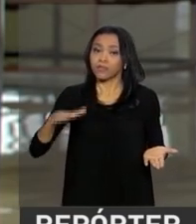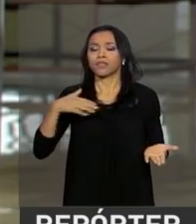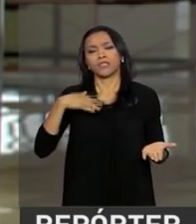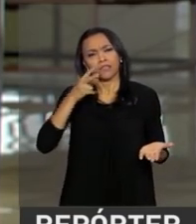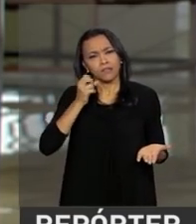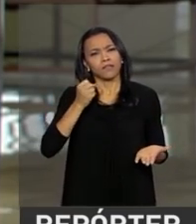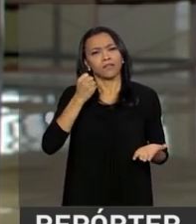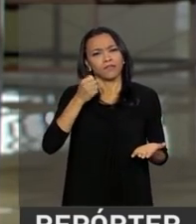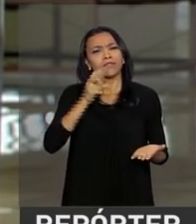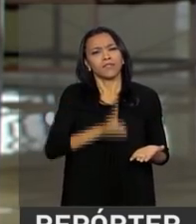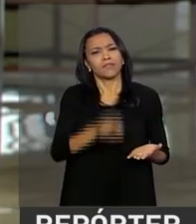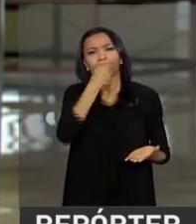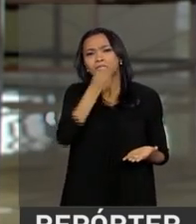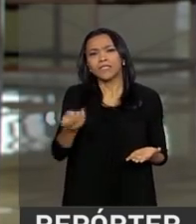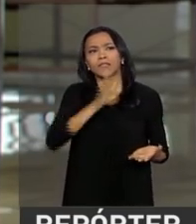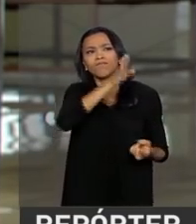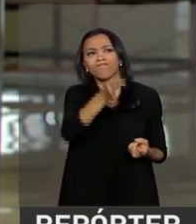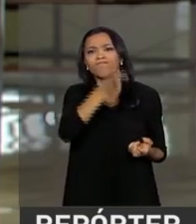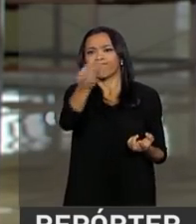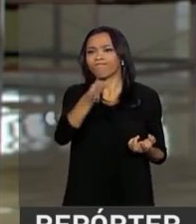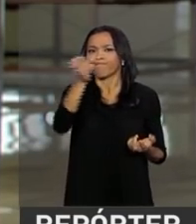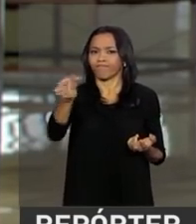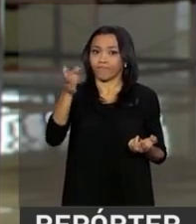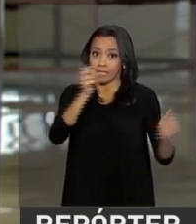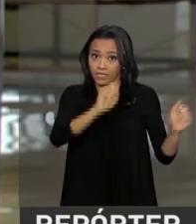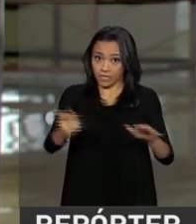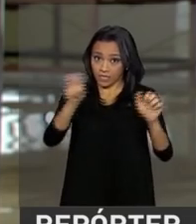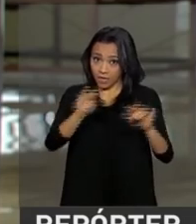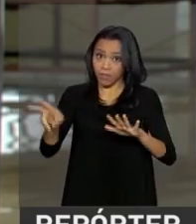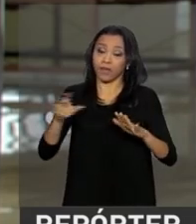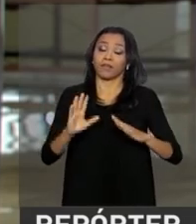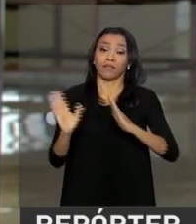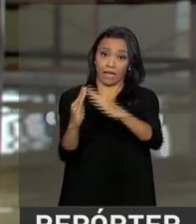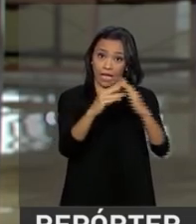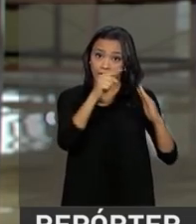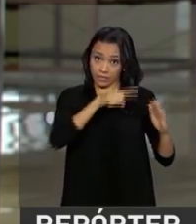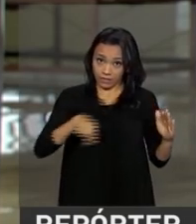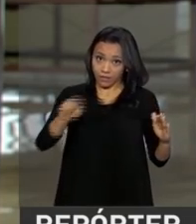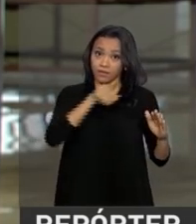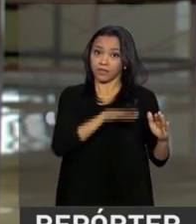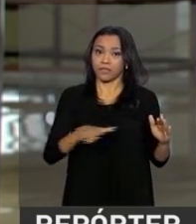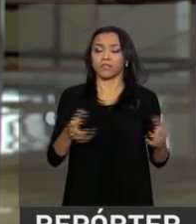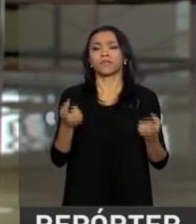regulares, visitas semanais a essas crianças na casa dessas crianças. Segundo,